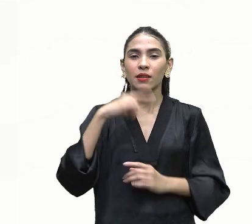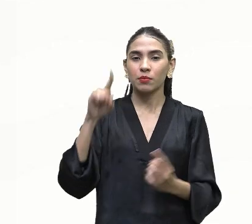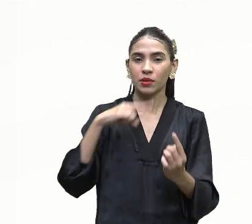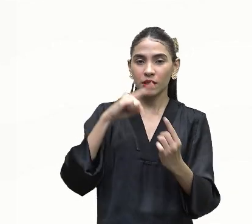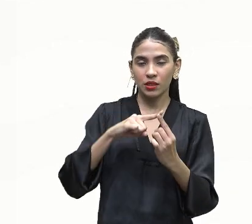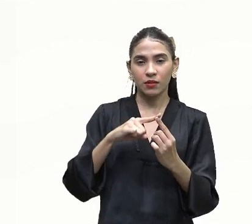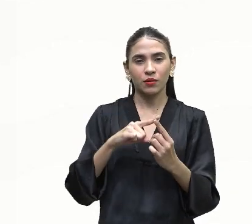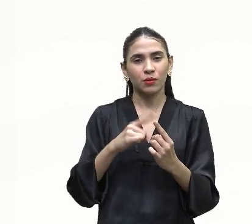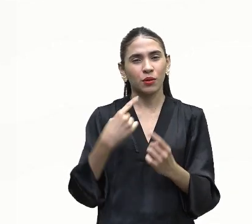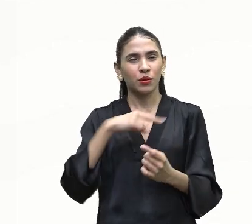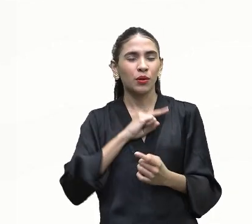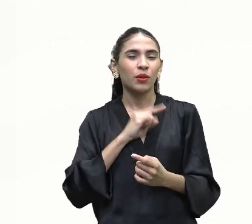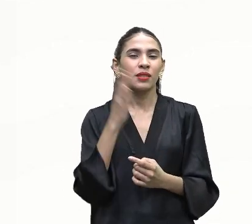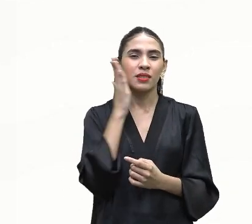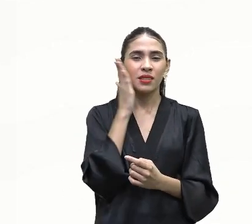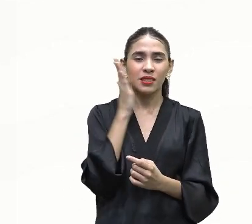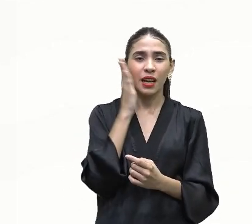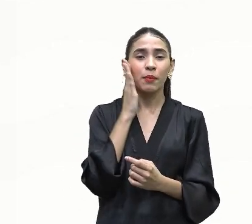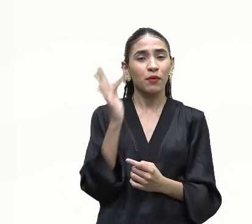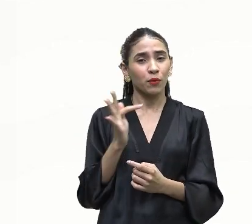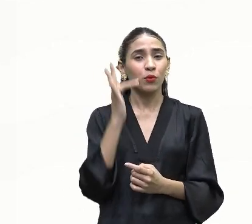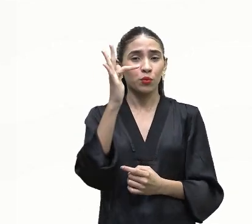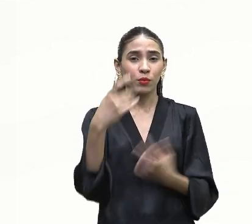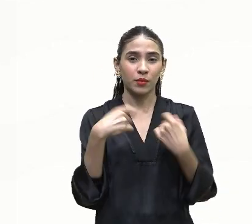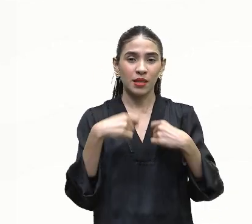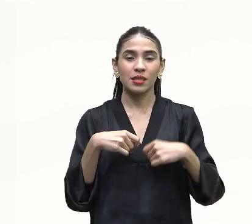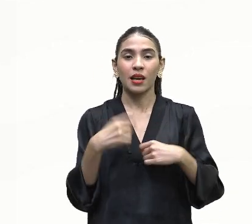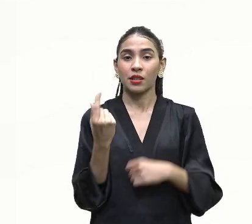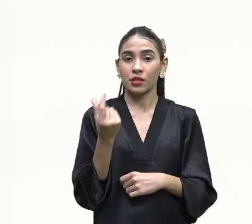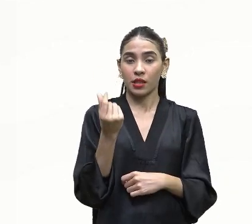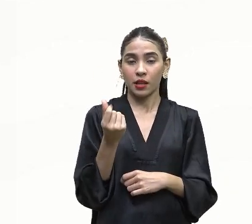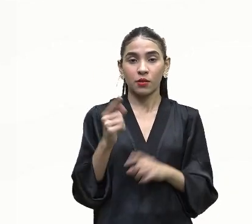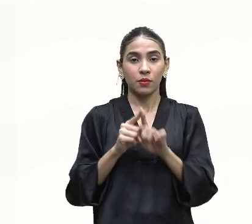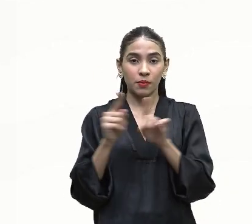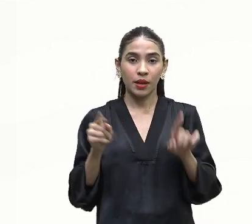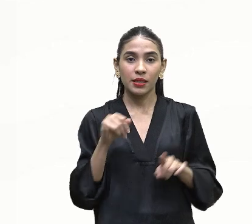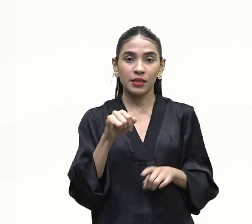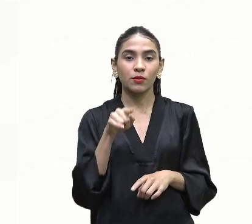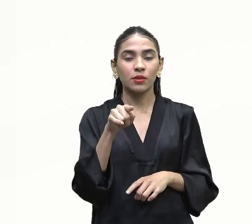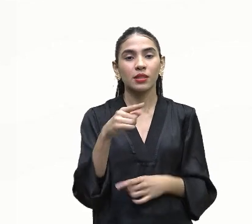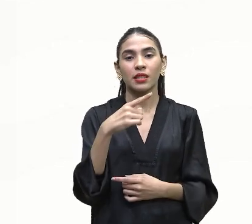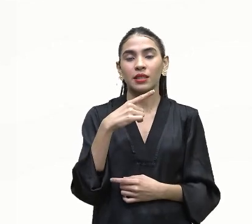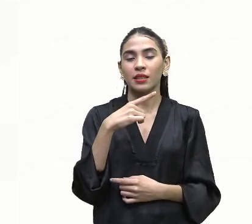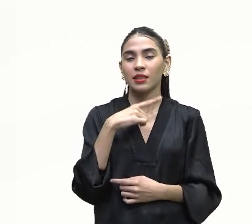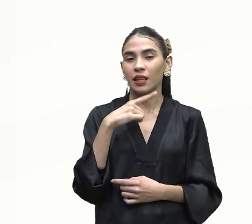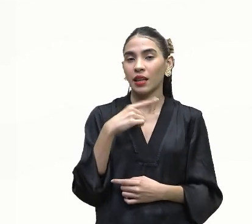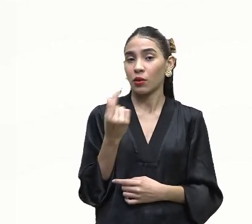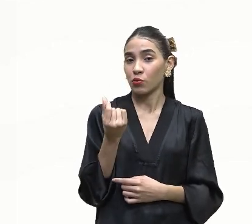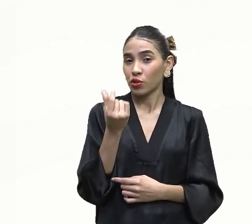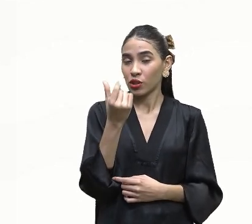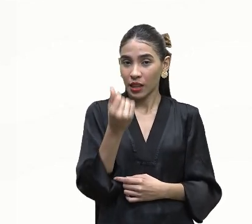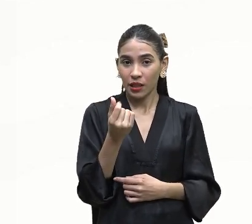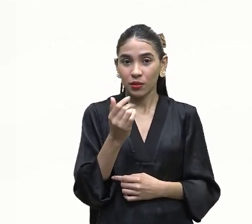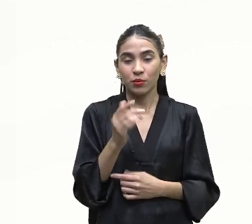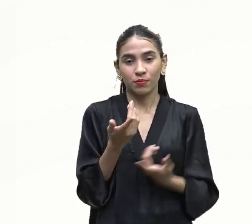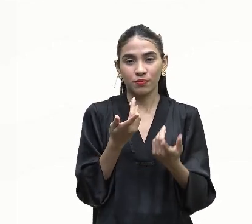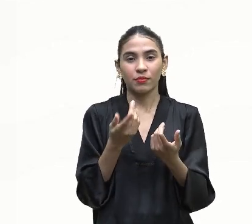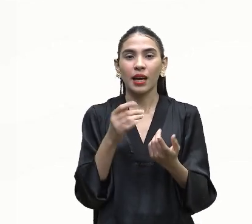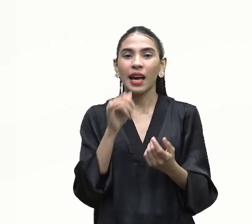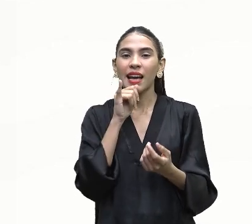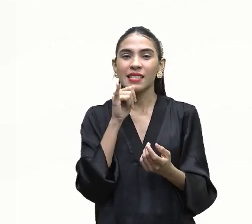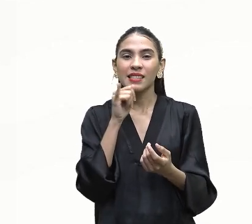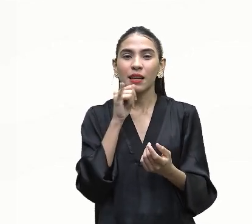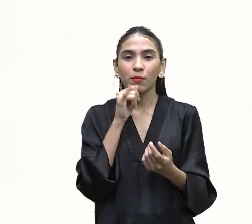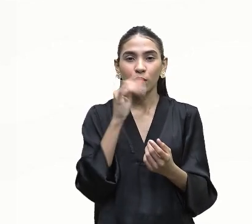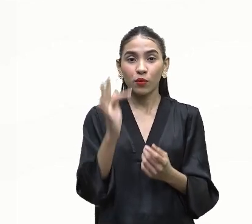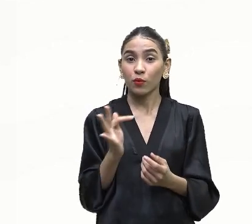gente vai precisar do dinheiro no futuro. Mas se você tiver esse dinheiro orientado para o que você